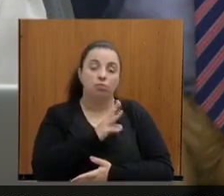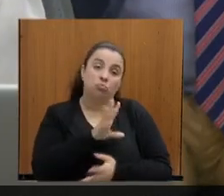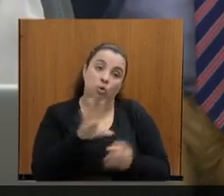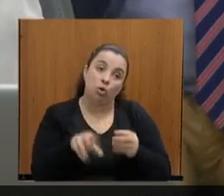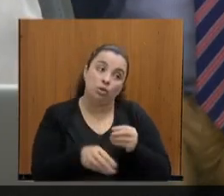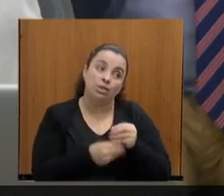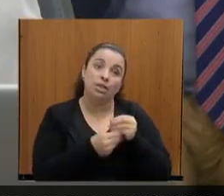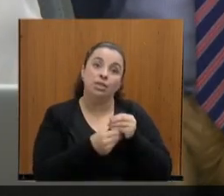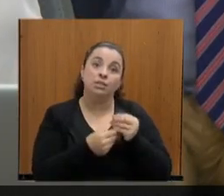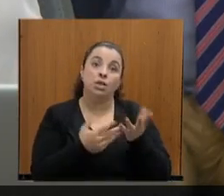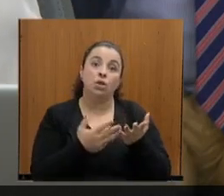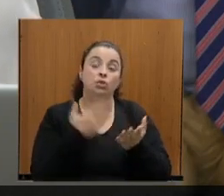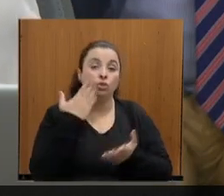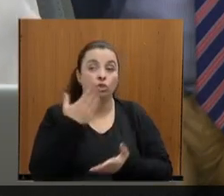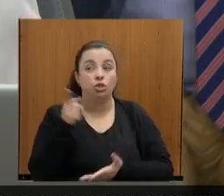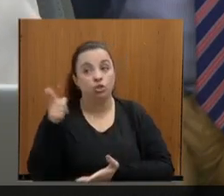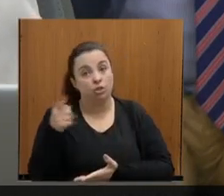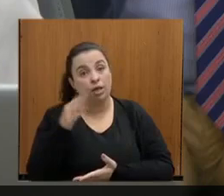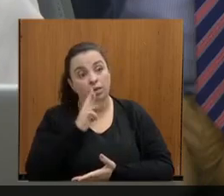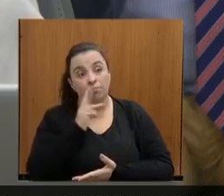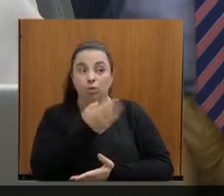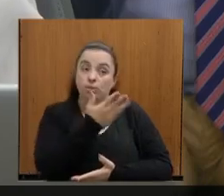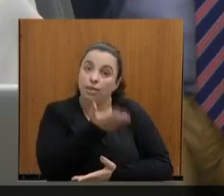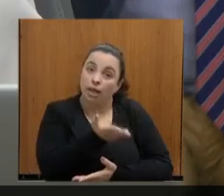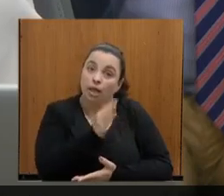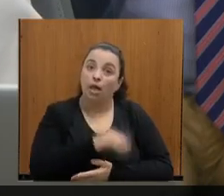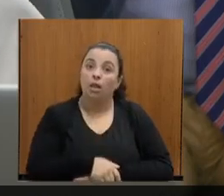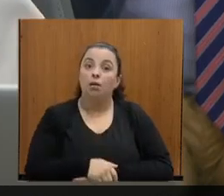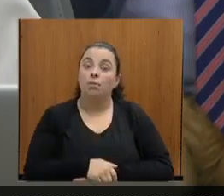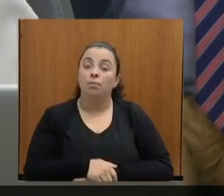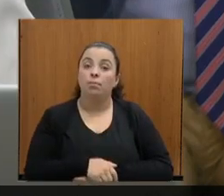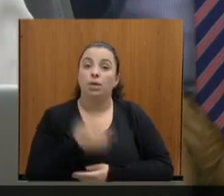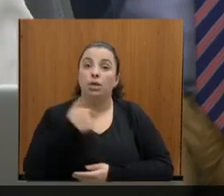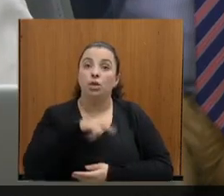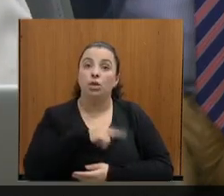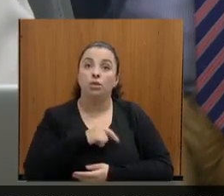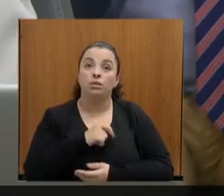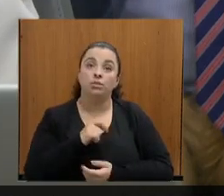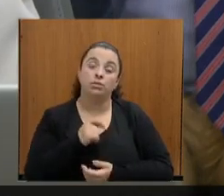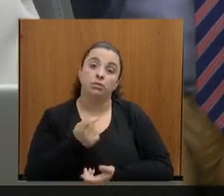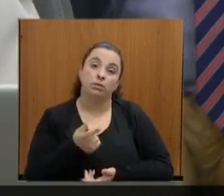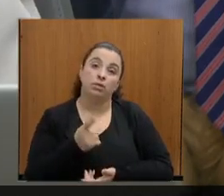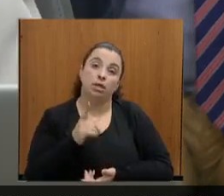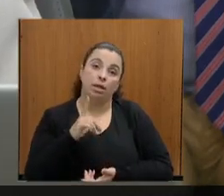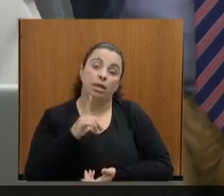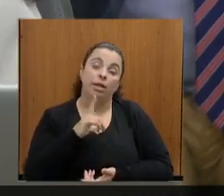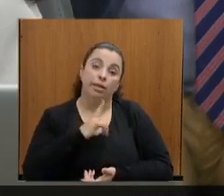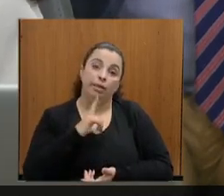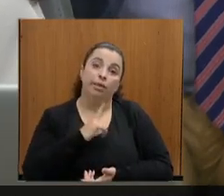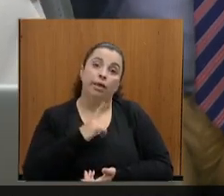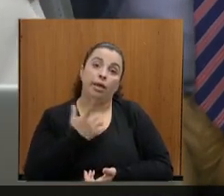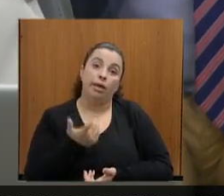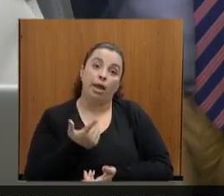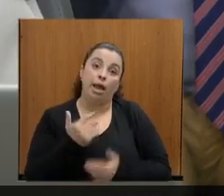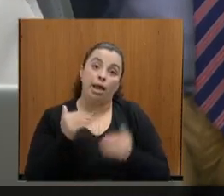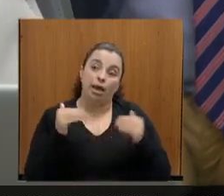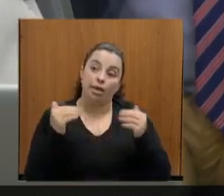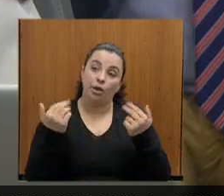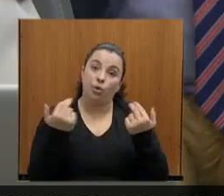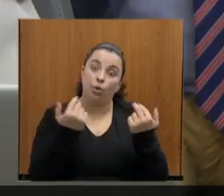consideração a diante do que foi colocado para que a gente possa ser buscado aí a